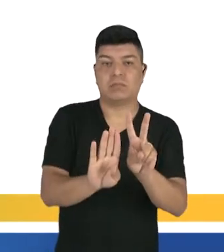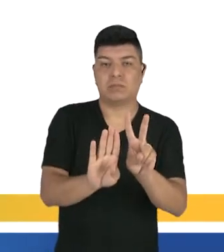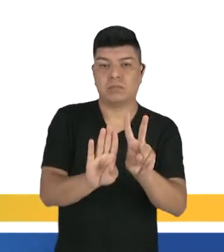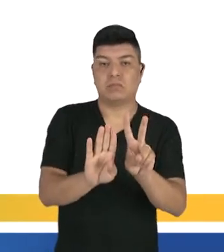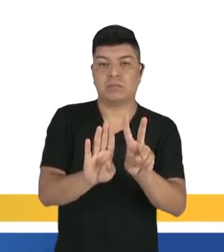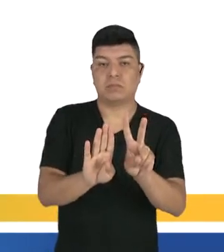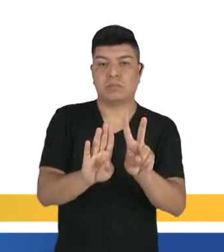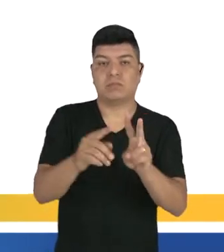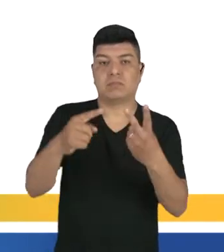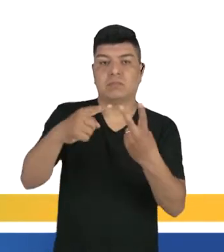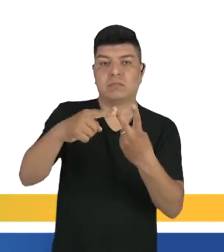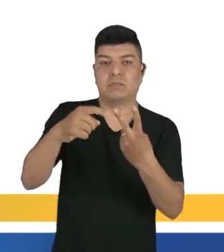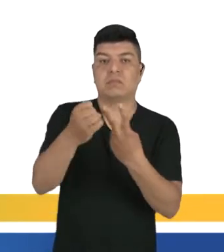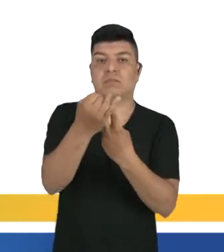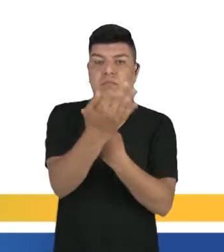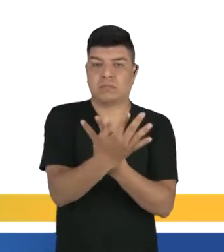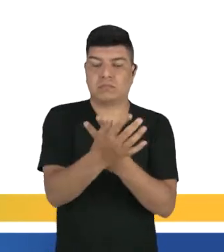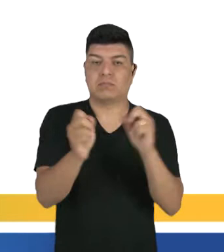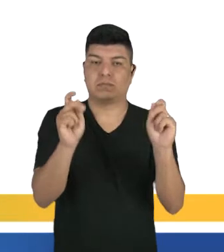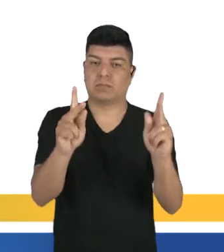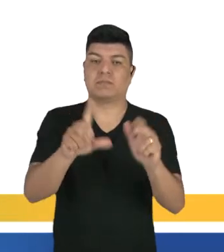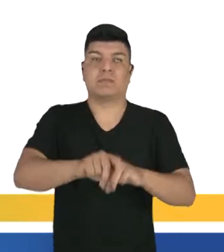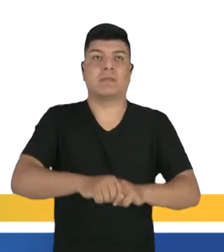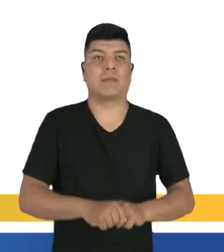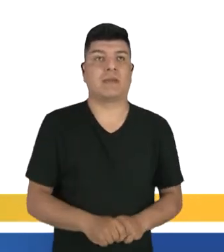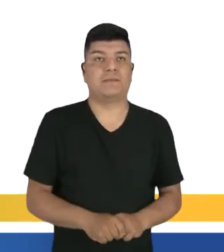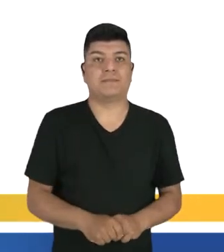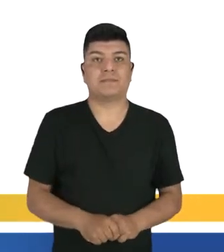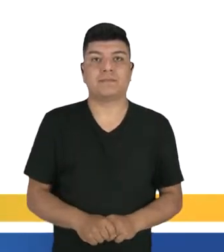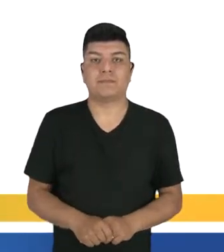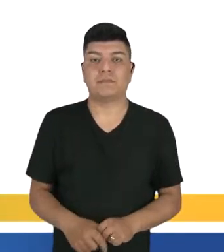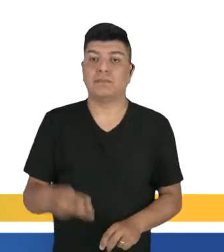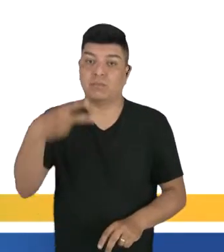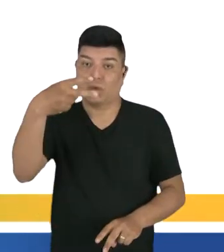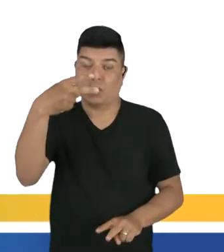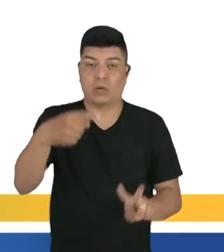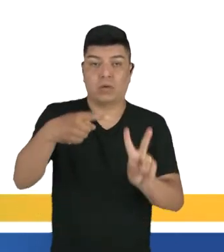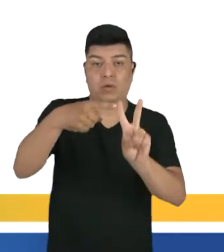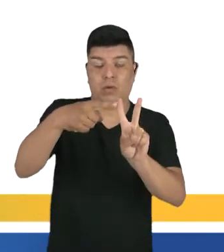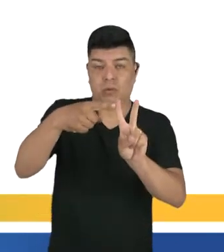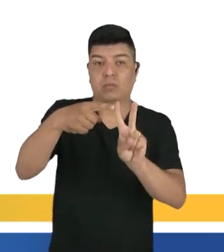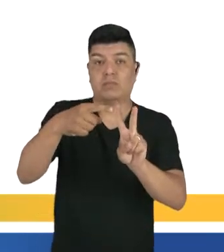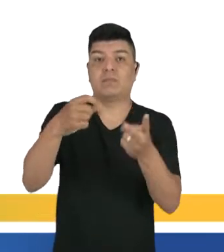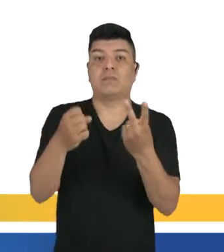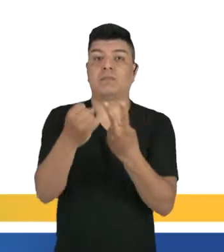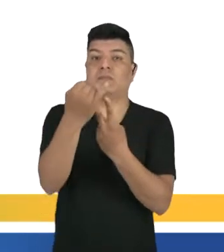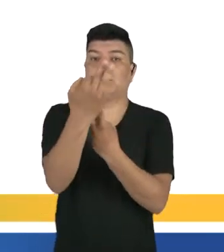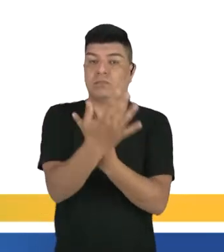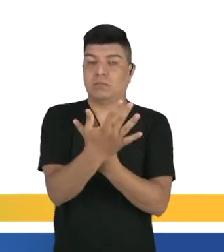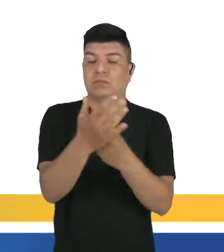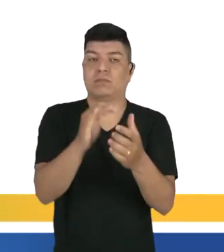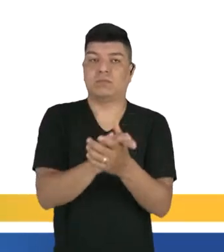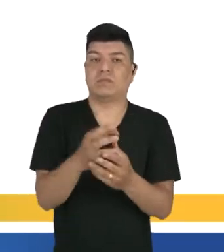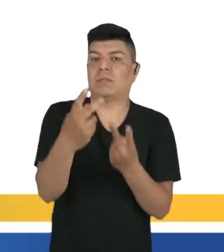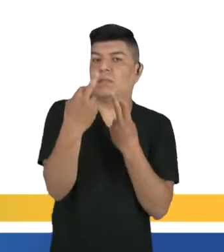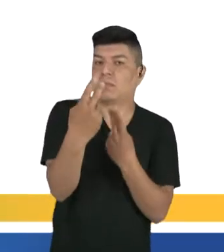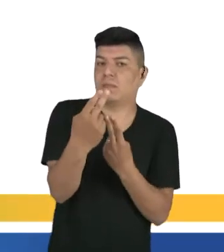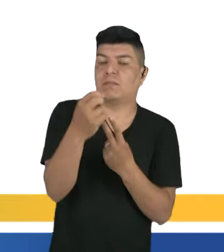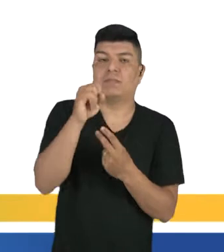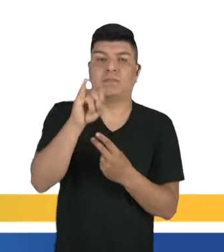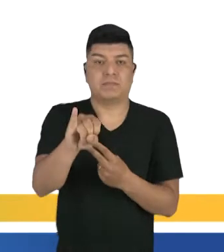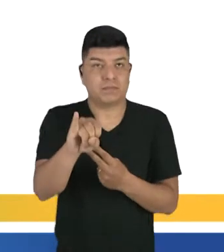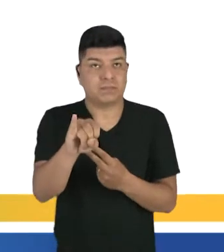nossa parte do radical, certinho? Dois radicais serão ditos semelhantes se